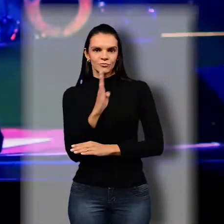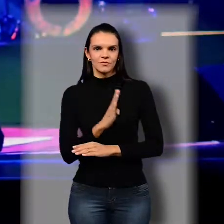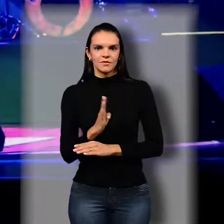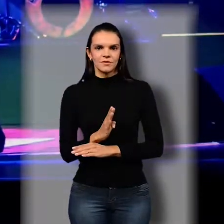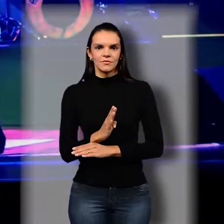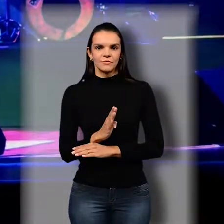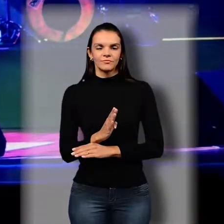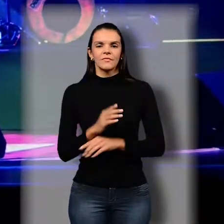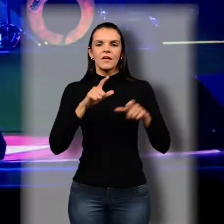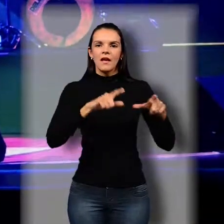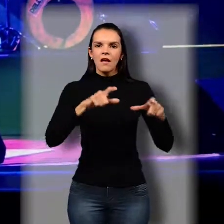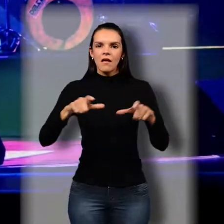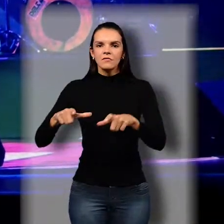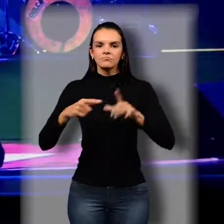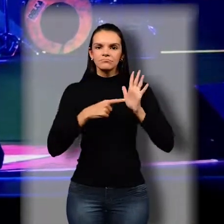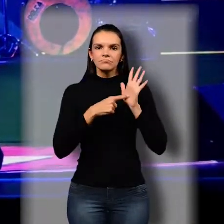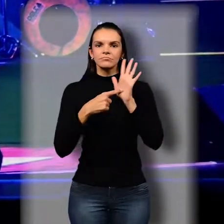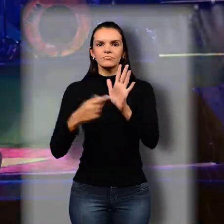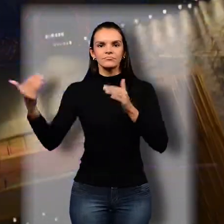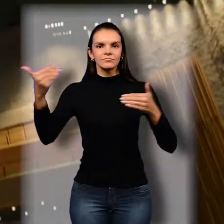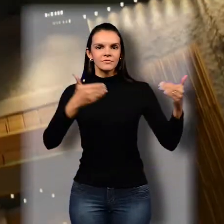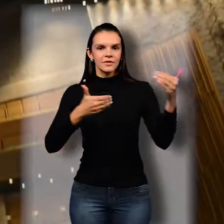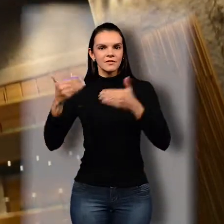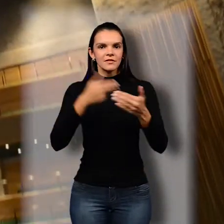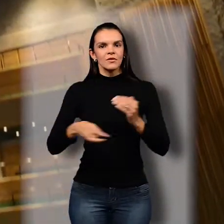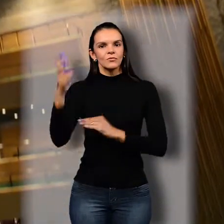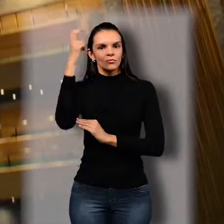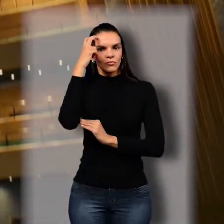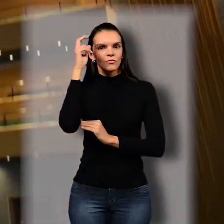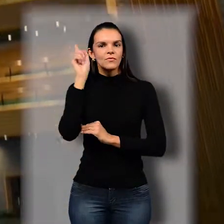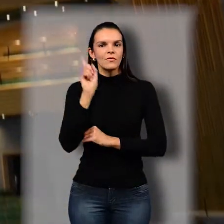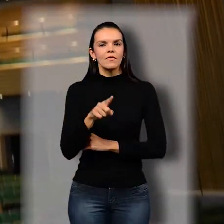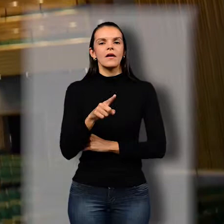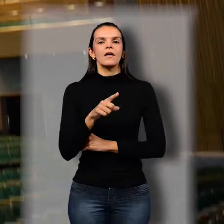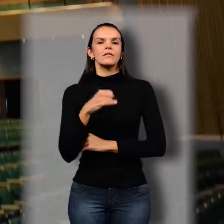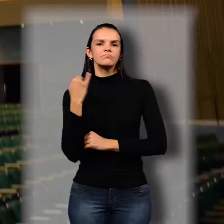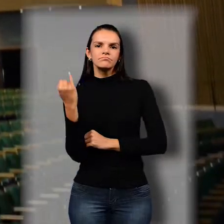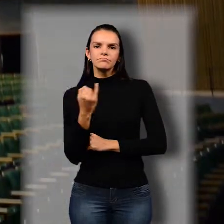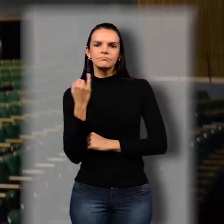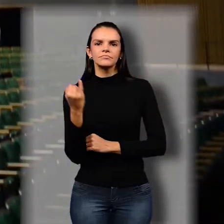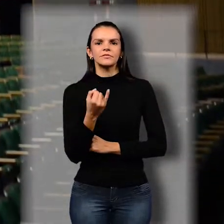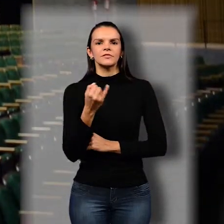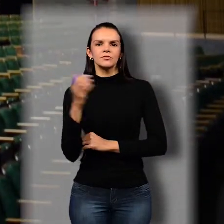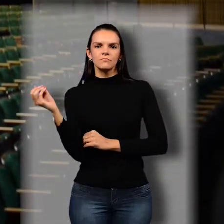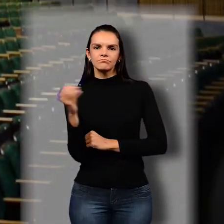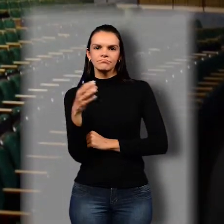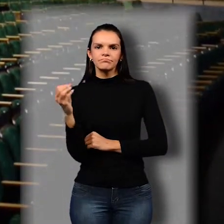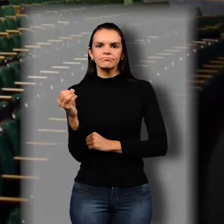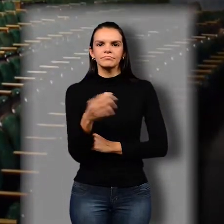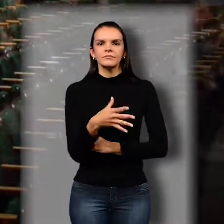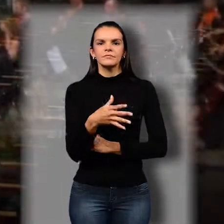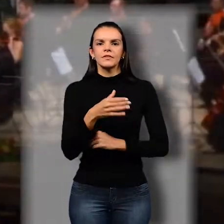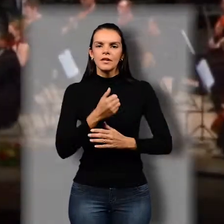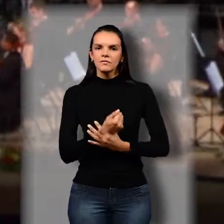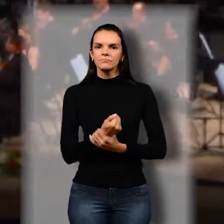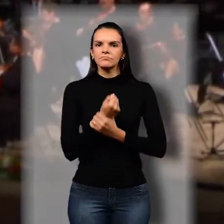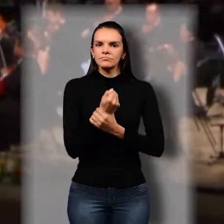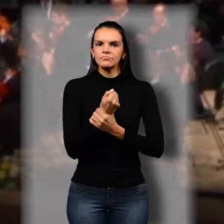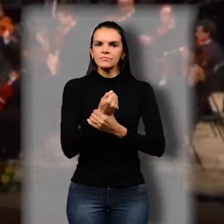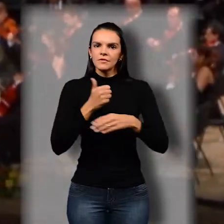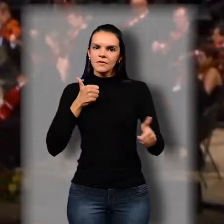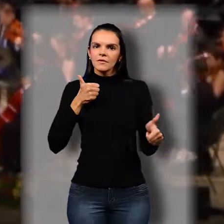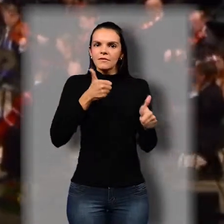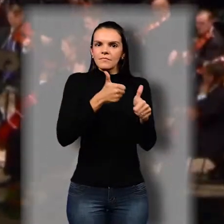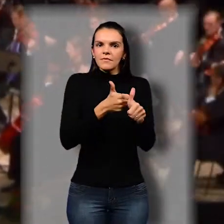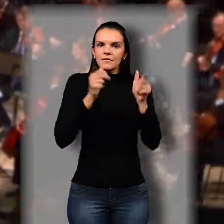dos Sinos na rota do cenário cultural. É referência em modernidade, conforto e segurança, aproximando